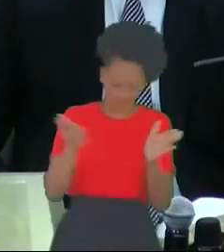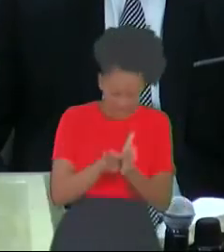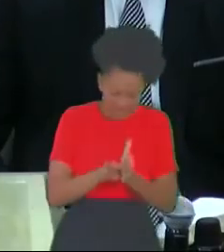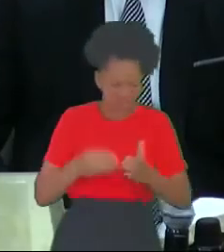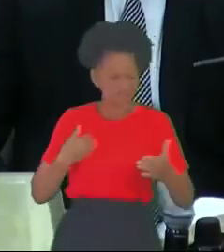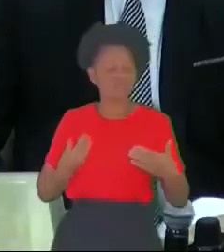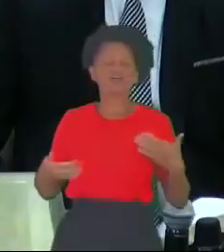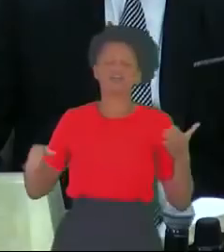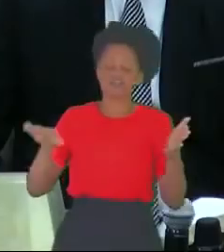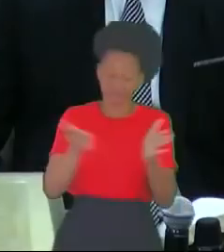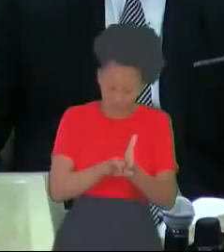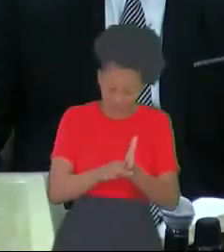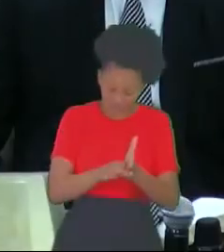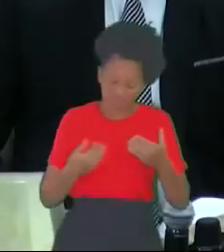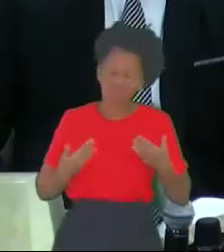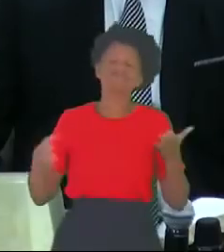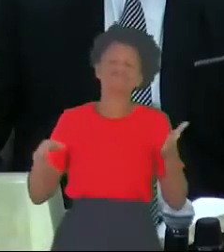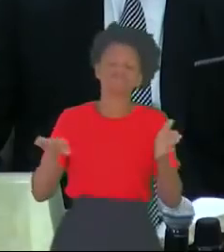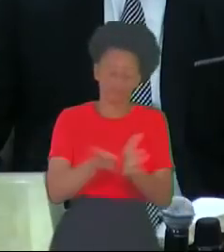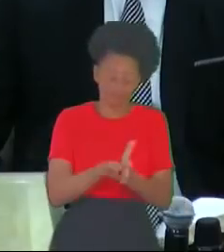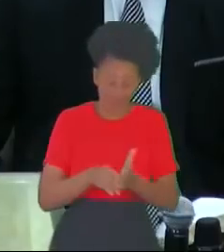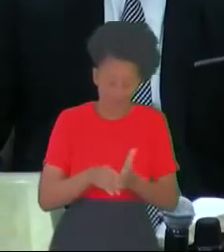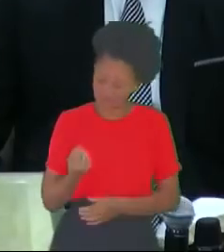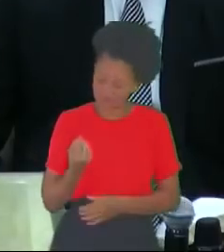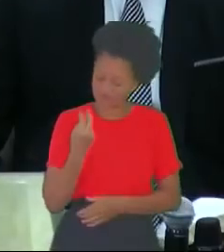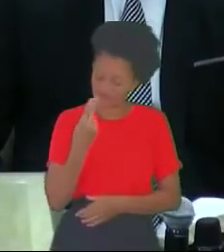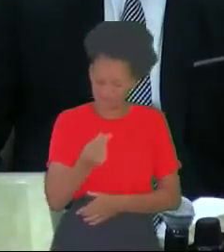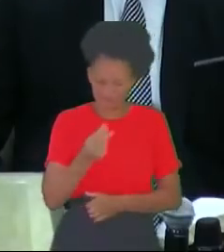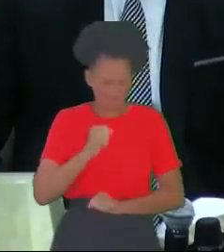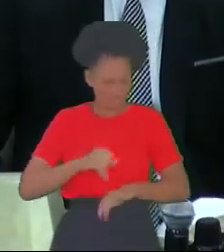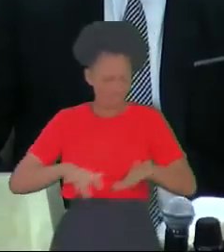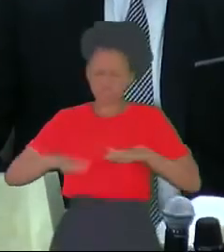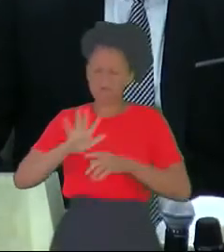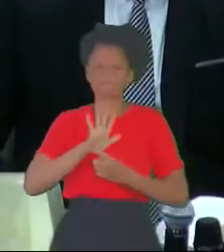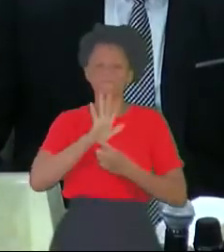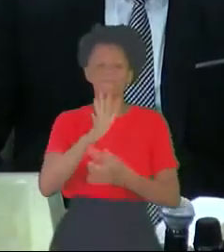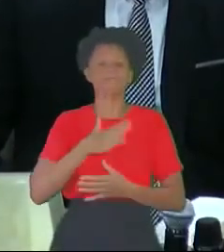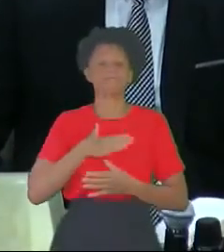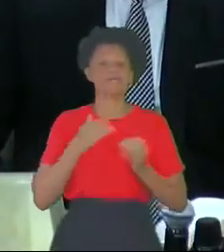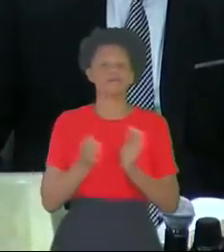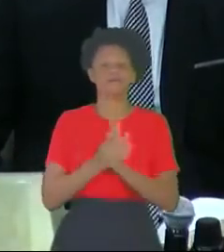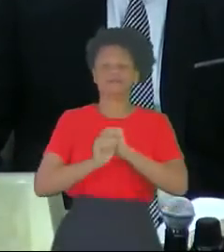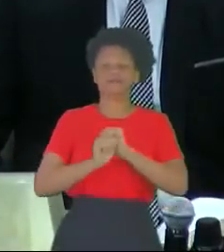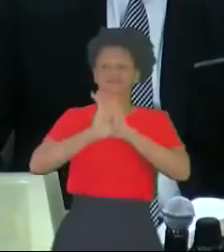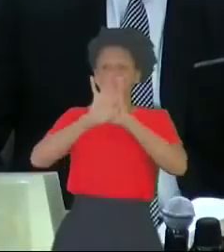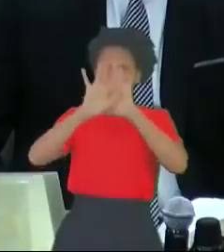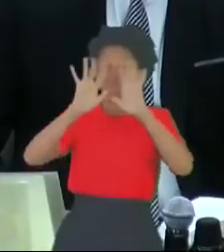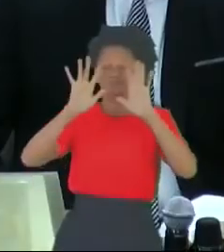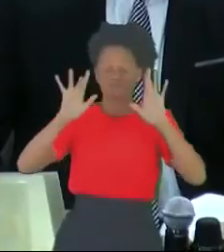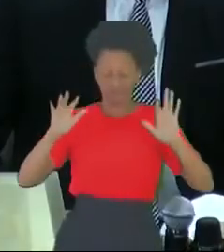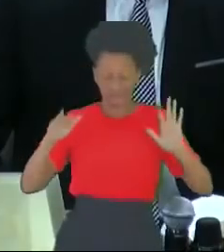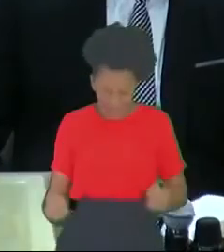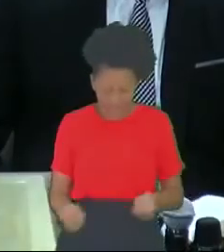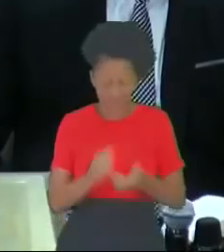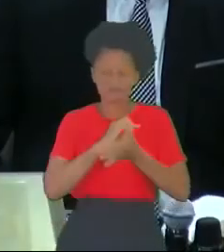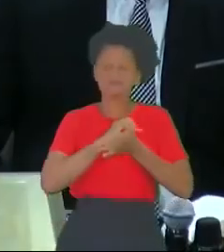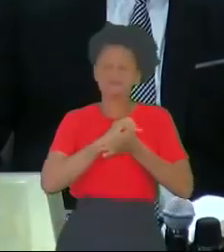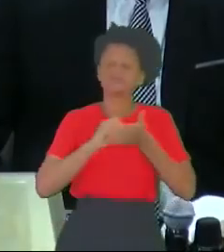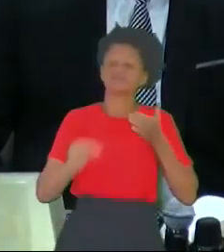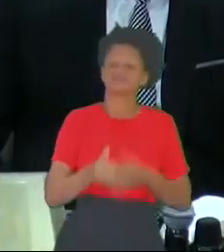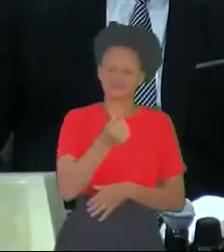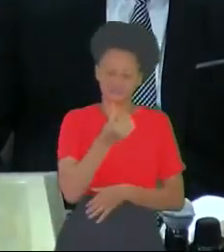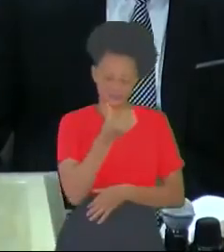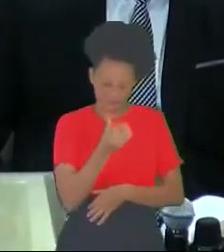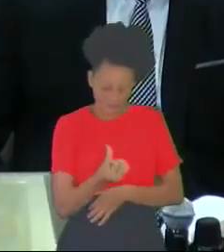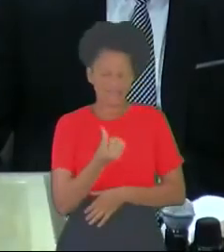eu cheguei, eu cheguei, e eu vou manifestar minha vida. Versículo 16, ela ora.